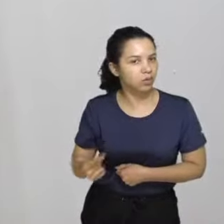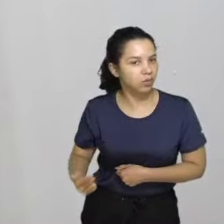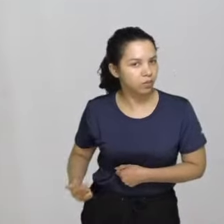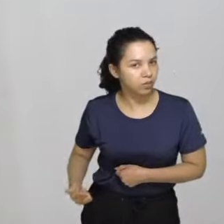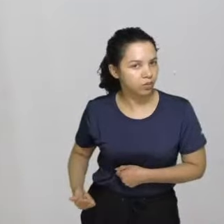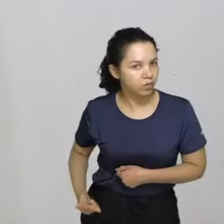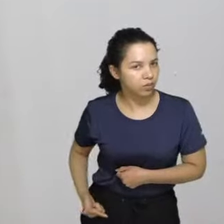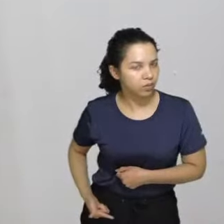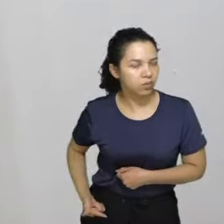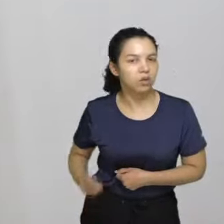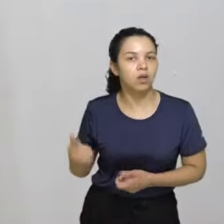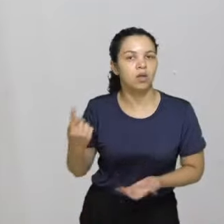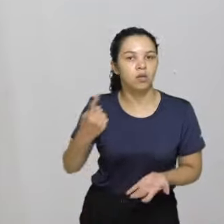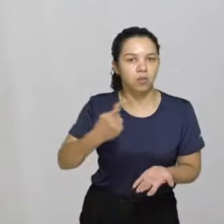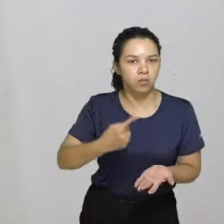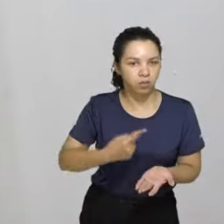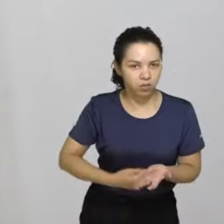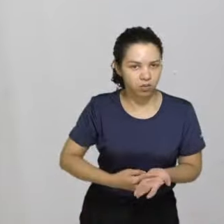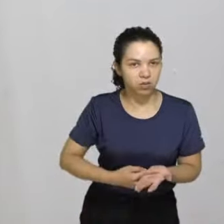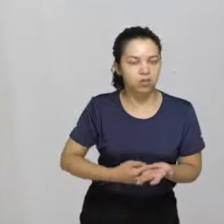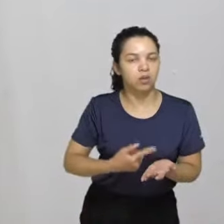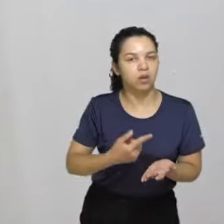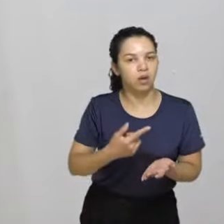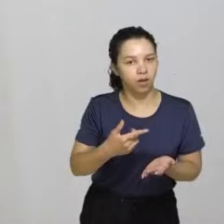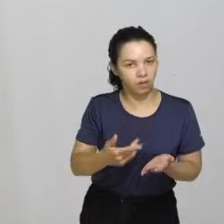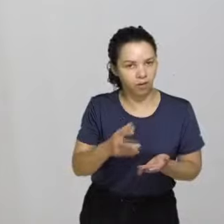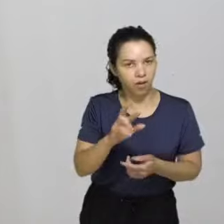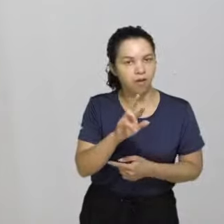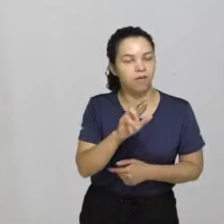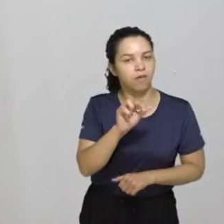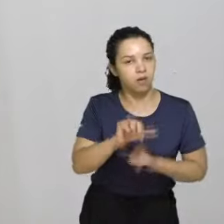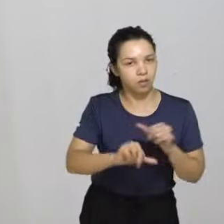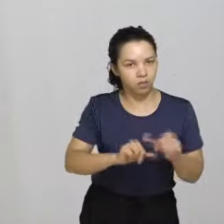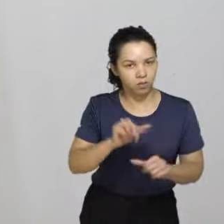assumiu o compromisso de revogar os 14%.